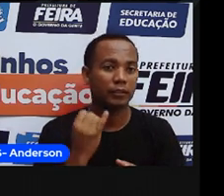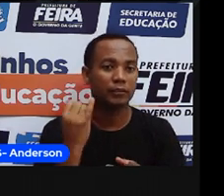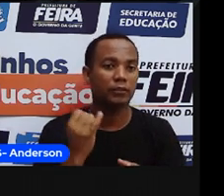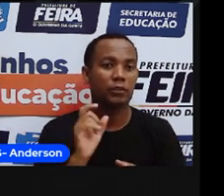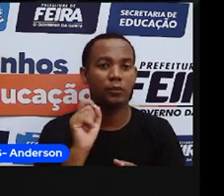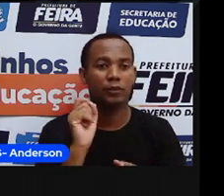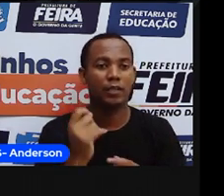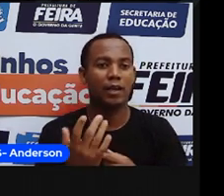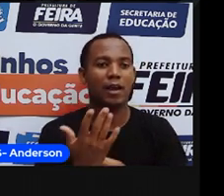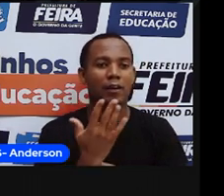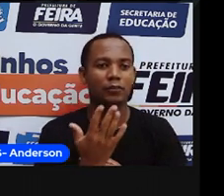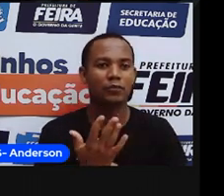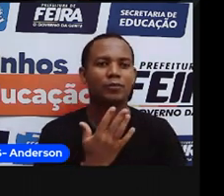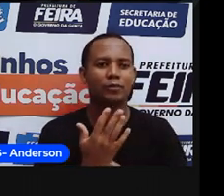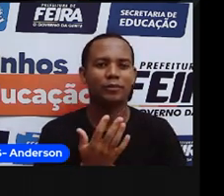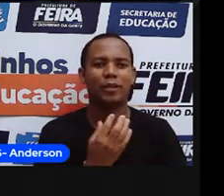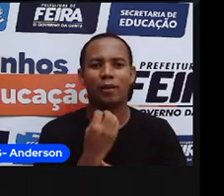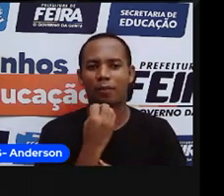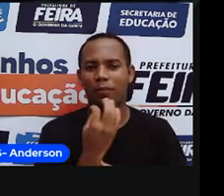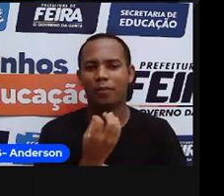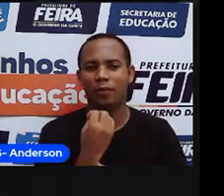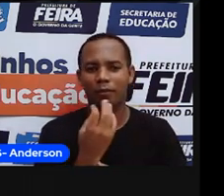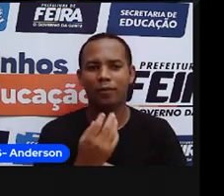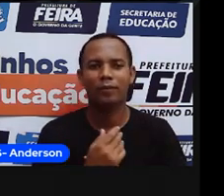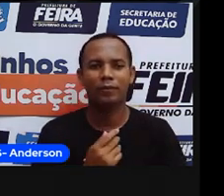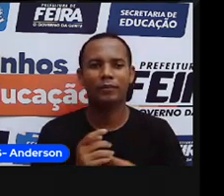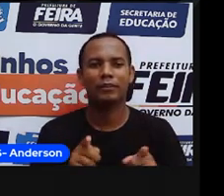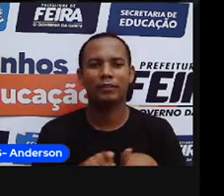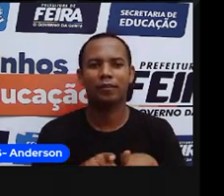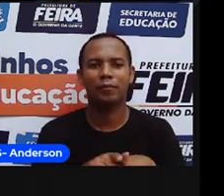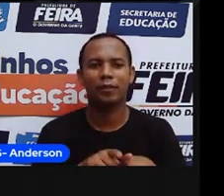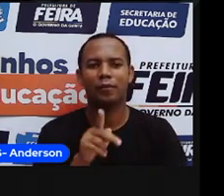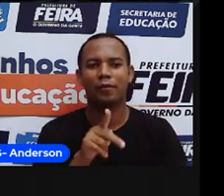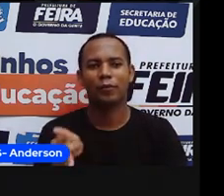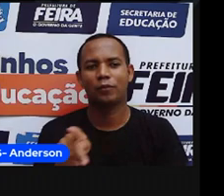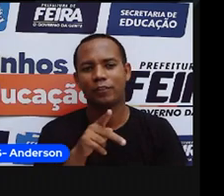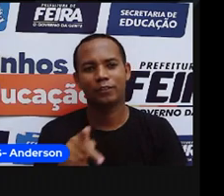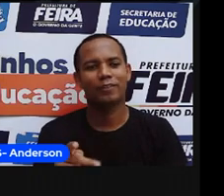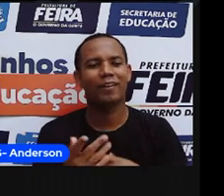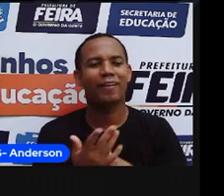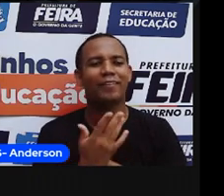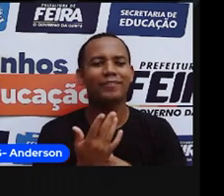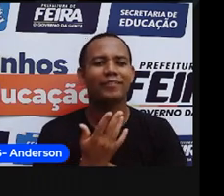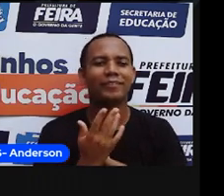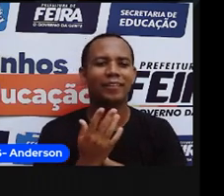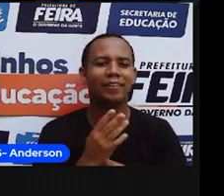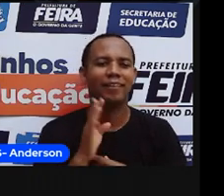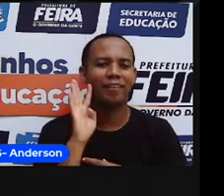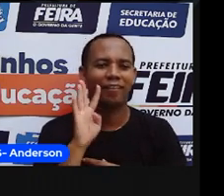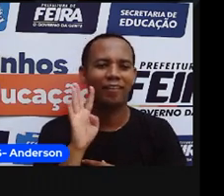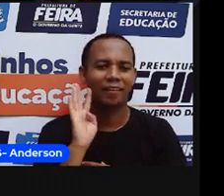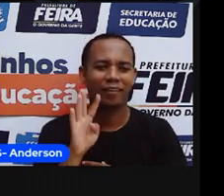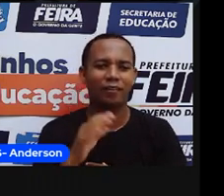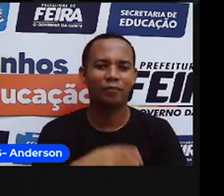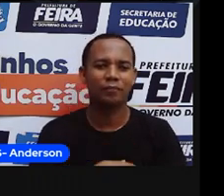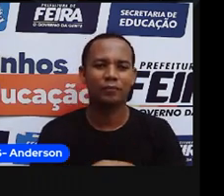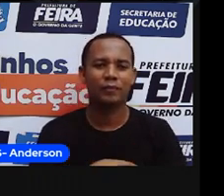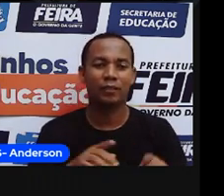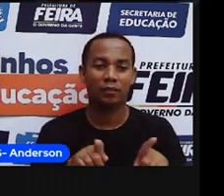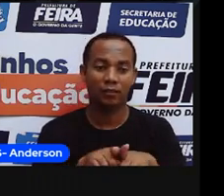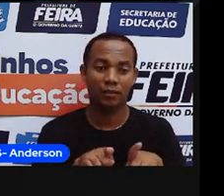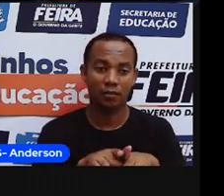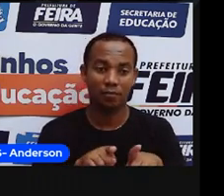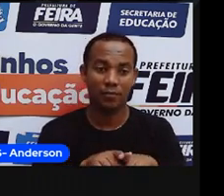Da mesma forma que a Pro Maria pedir auxílio para a Pro Jerusa, da mesma forma que aquele oi inicial da Pro Maria, ela pediu